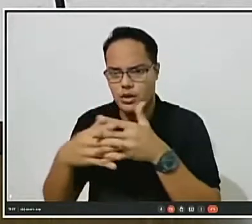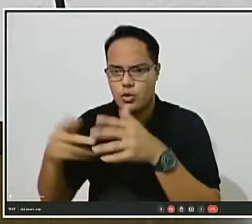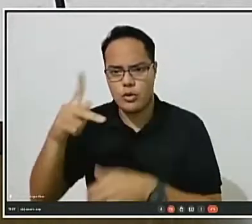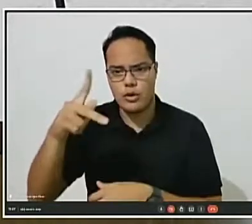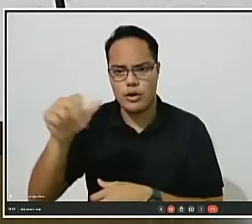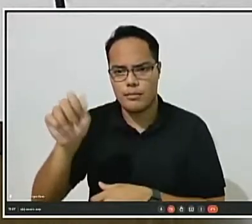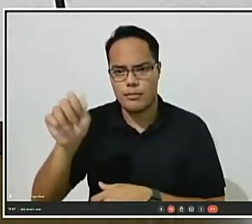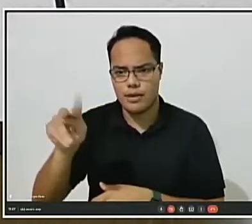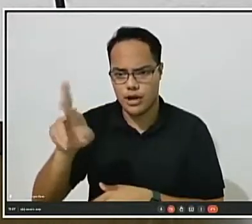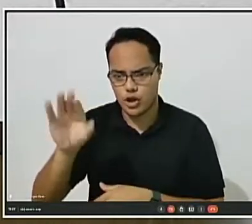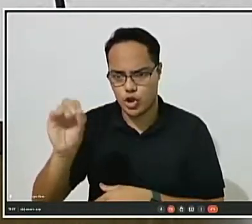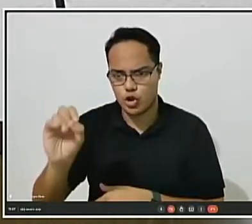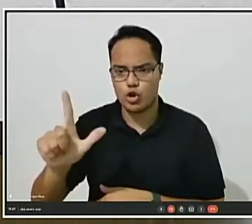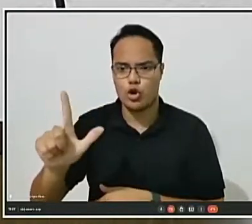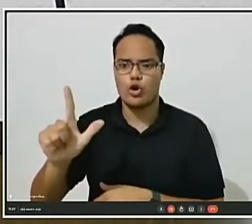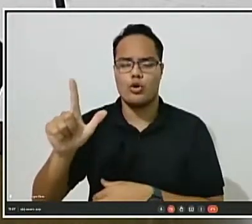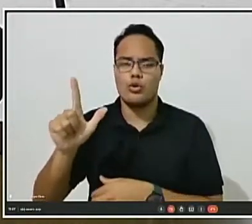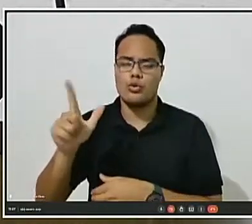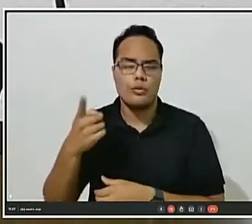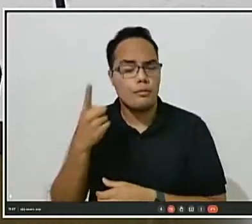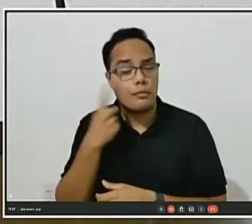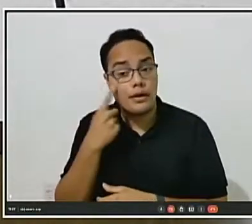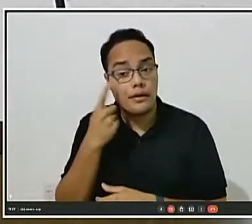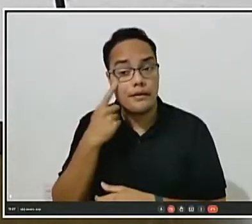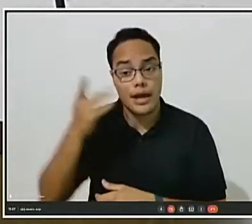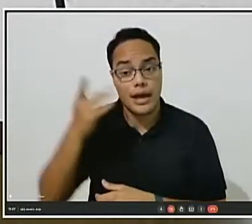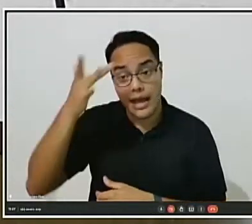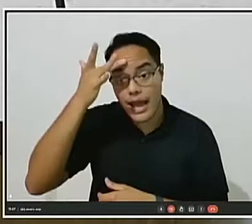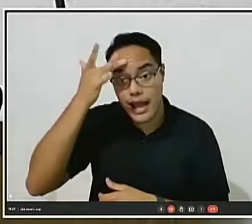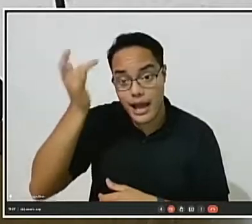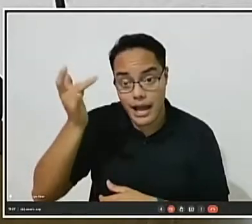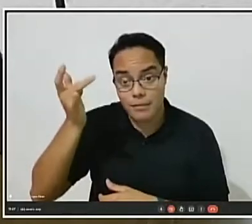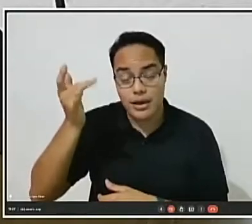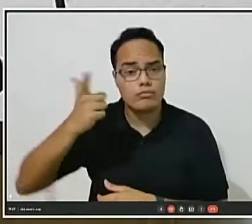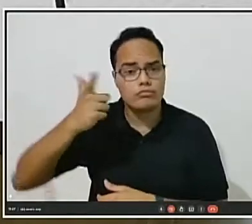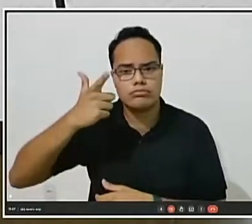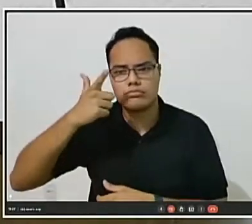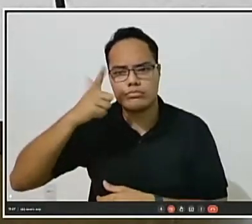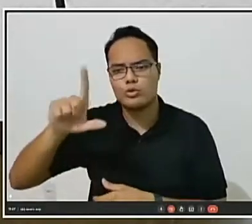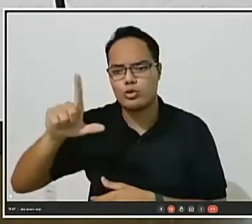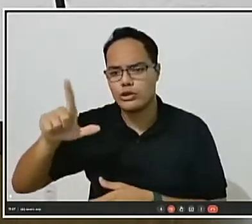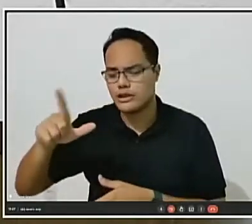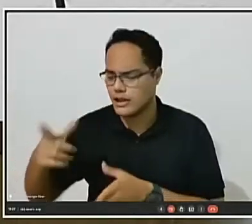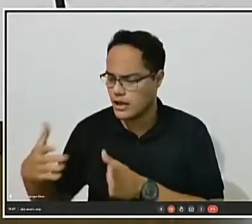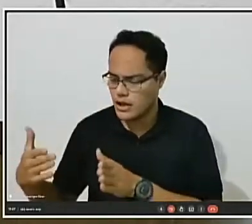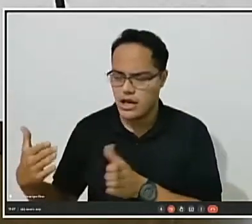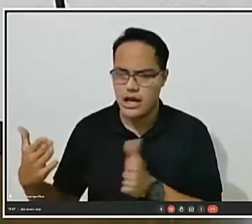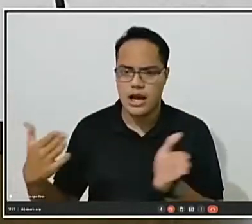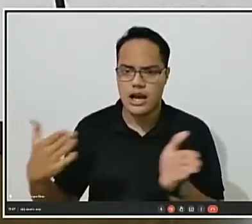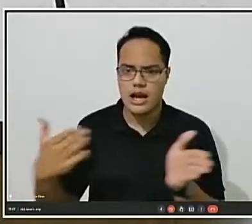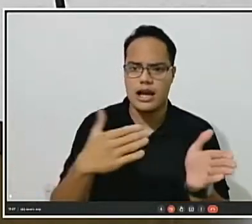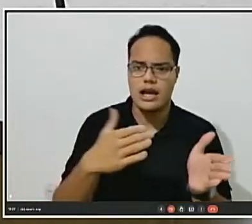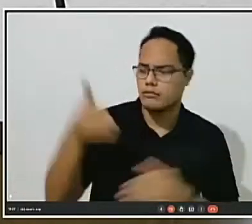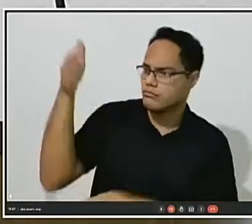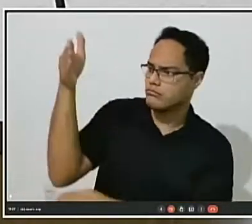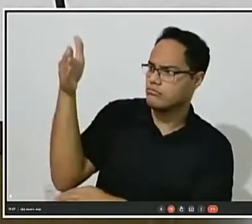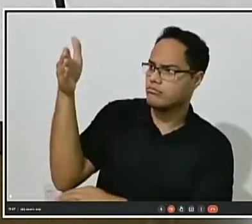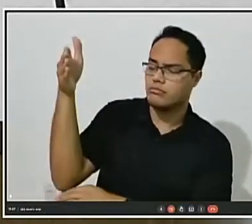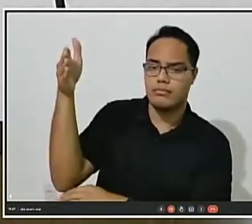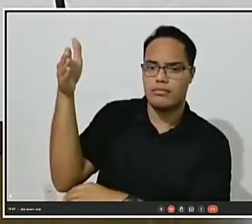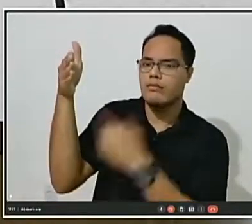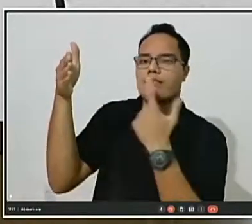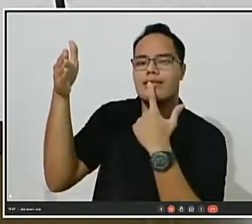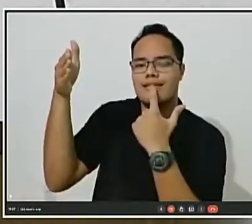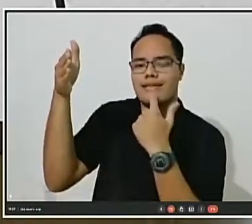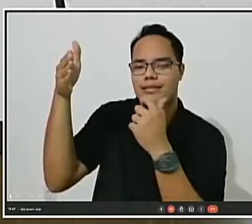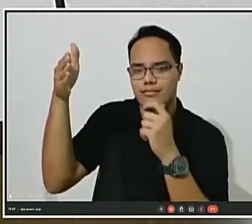de amanhã, que vai fazer todas as entradas vicinais do Rio Vermelho. Então, pedir